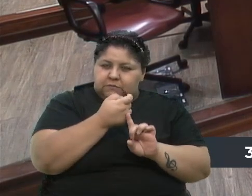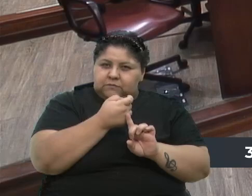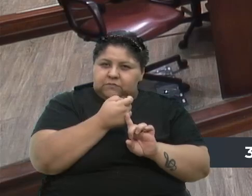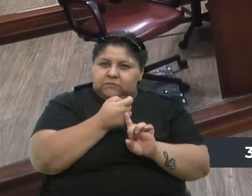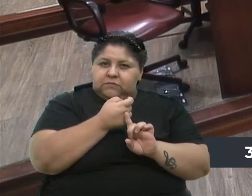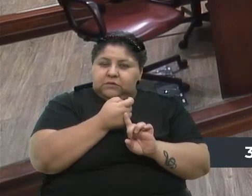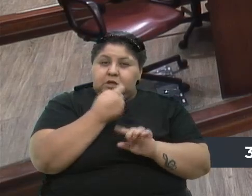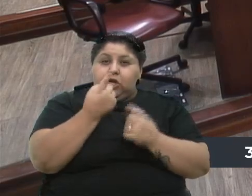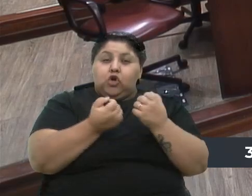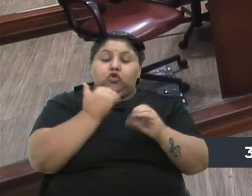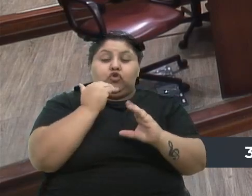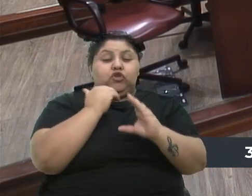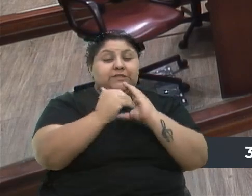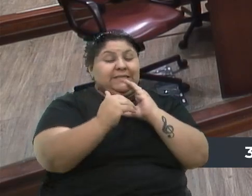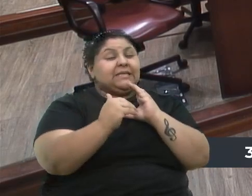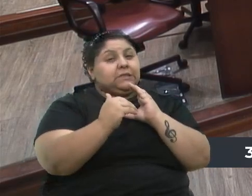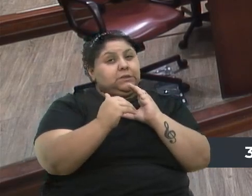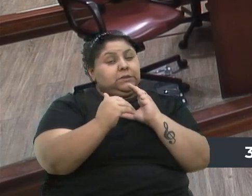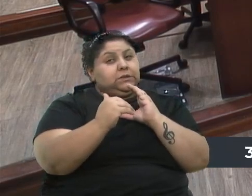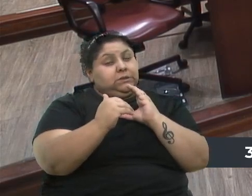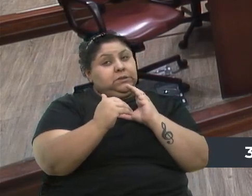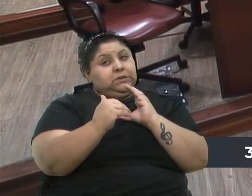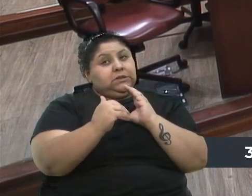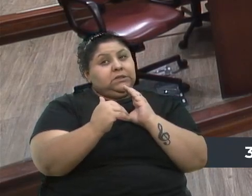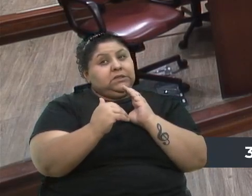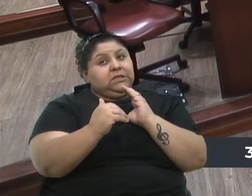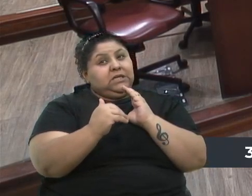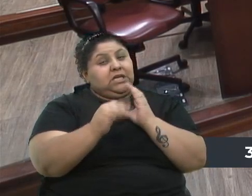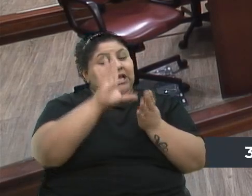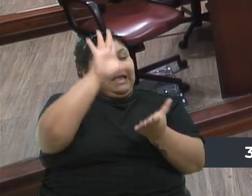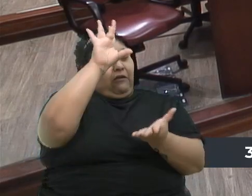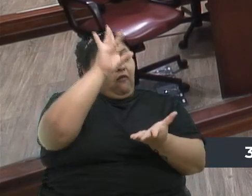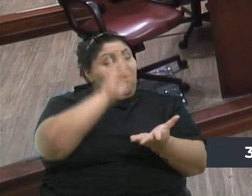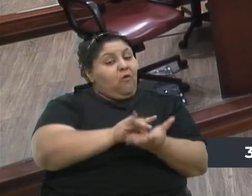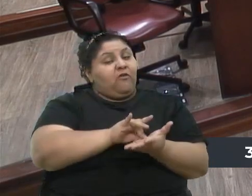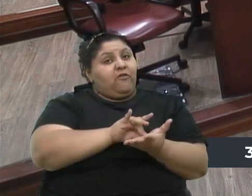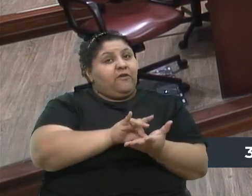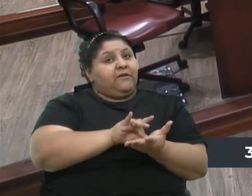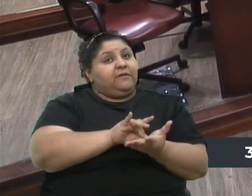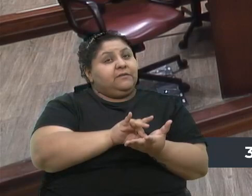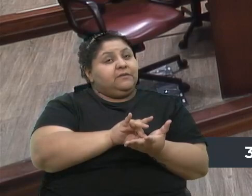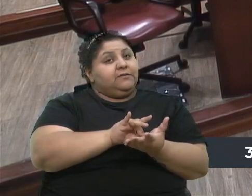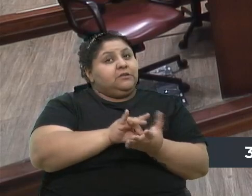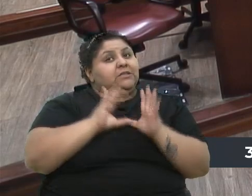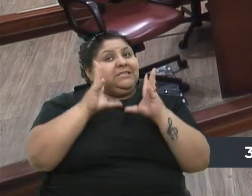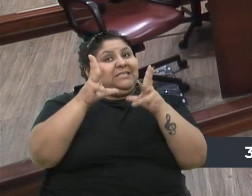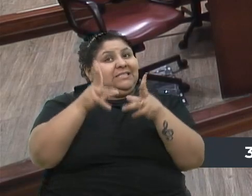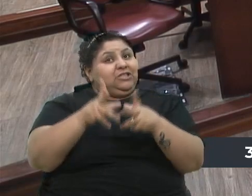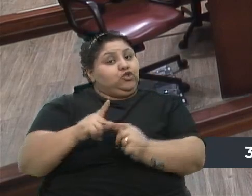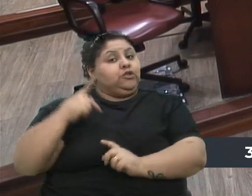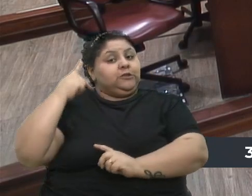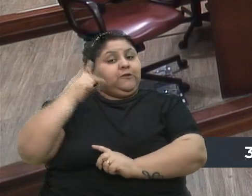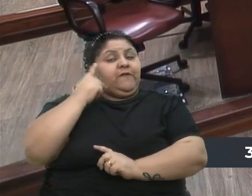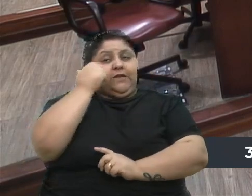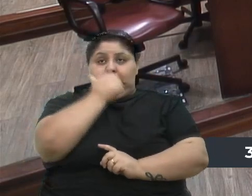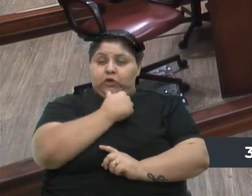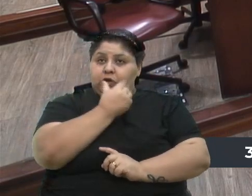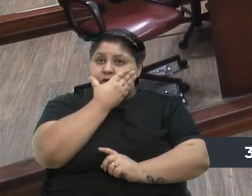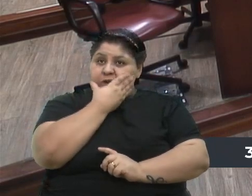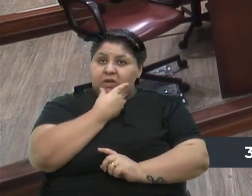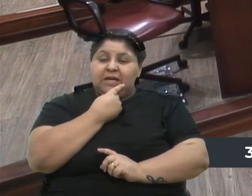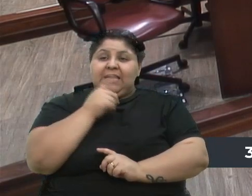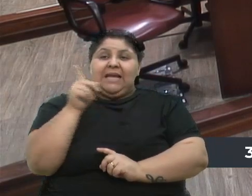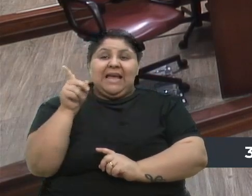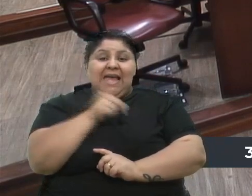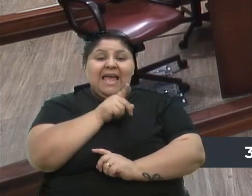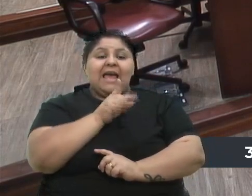dos encaminhamentos que eu vou oficializar a todos esses vereadores e vereadoras é